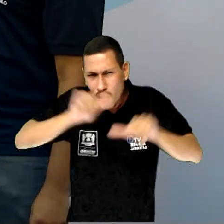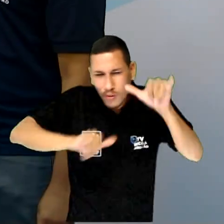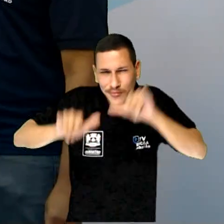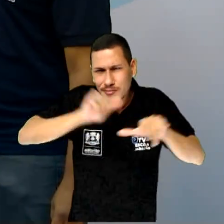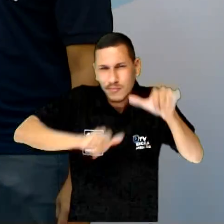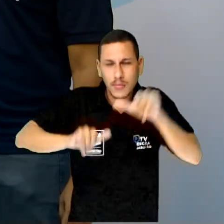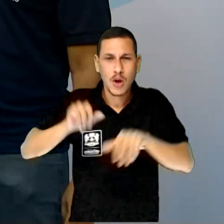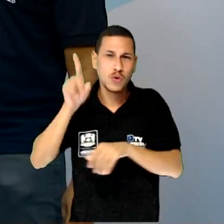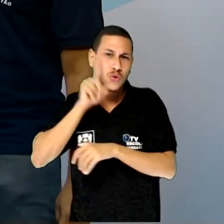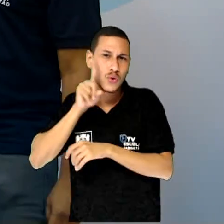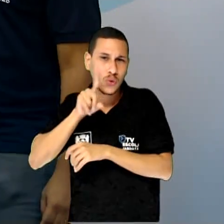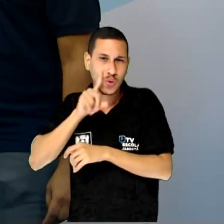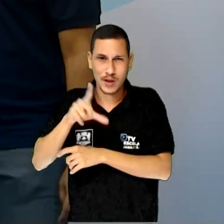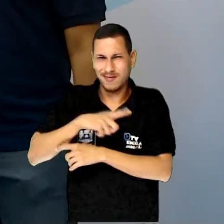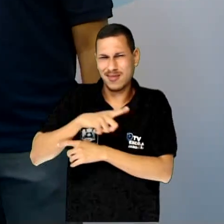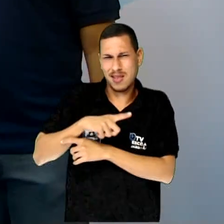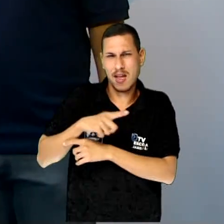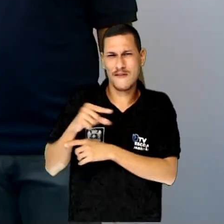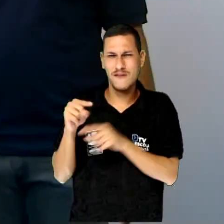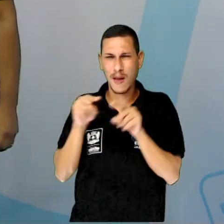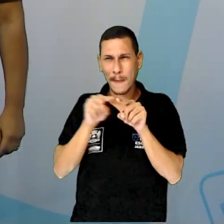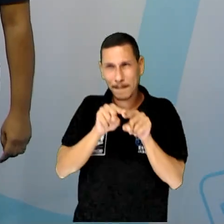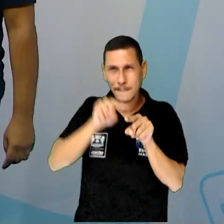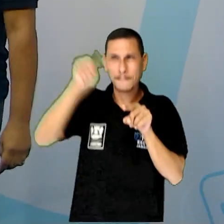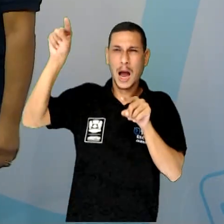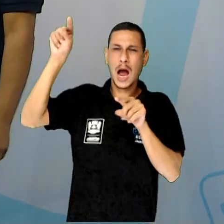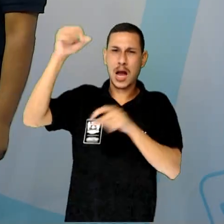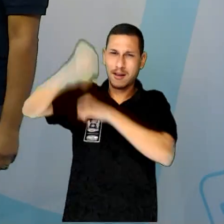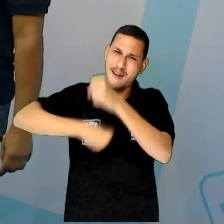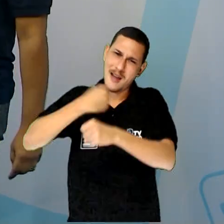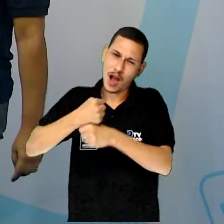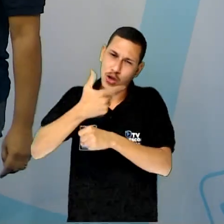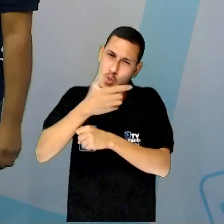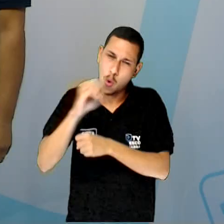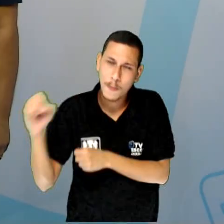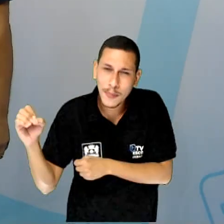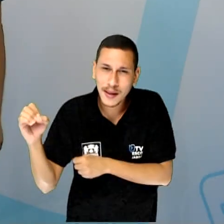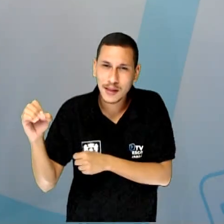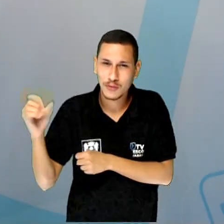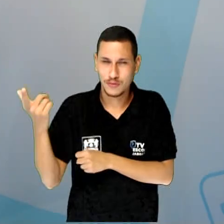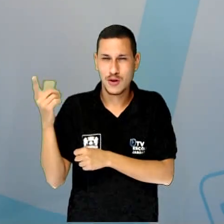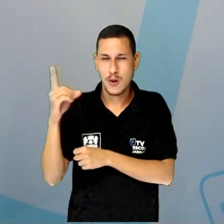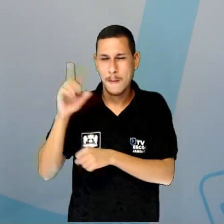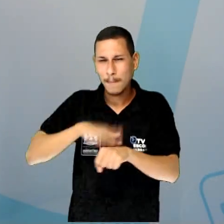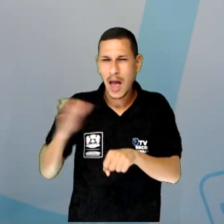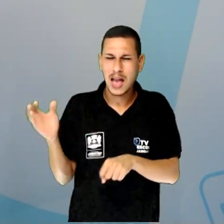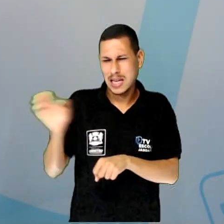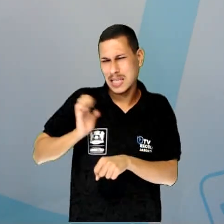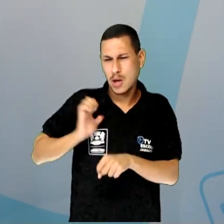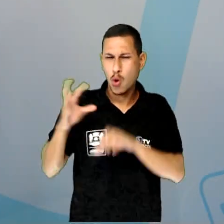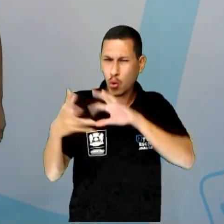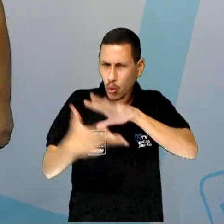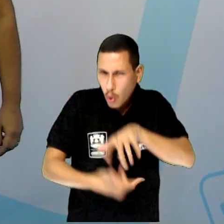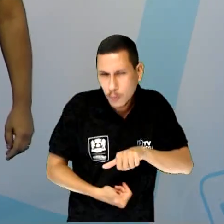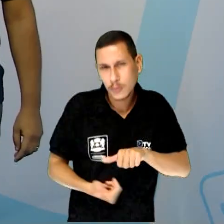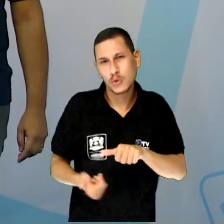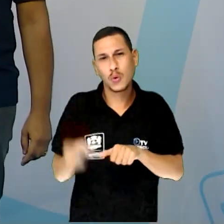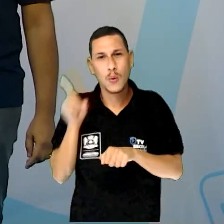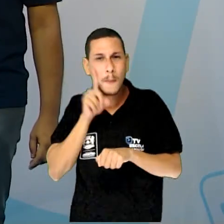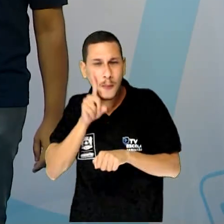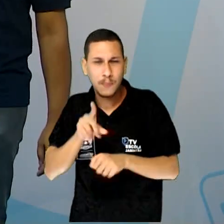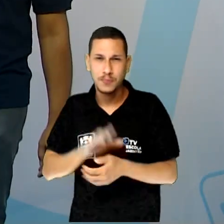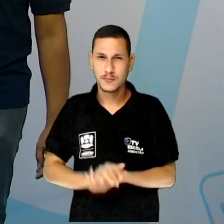atingiram o seu auge nos anos 2000. Chegando a ser a grande superpotência que atualmente possui mais